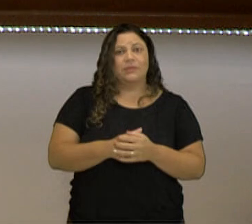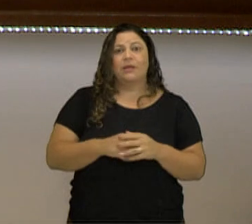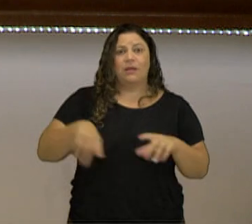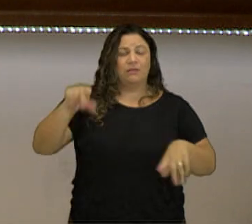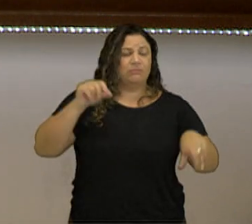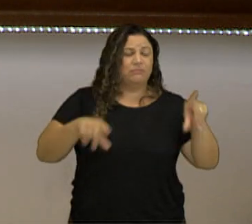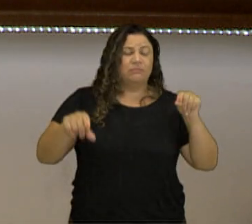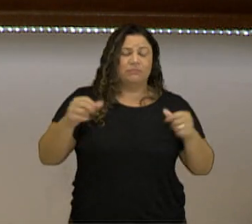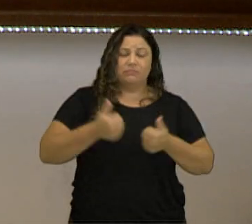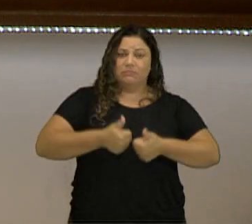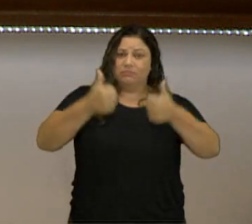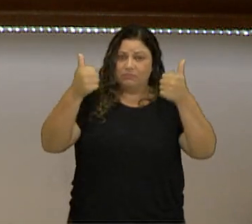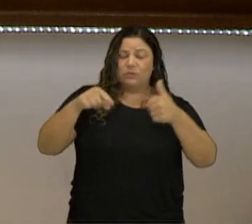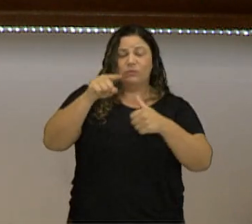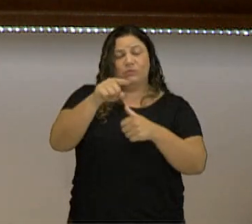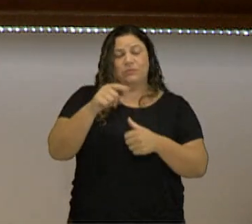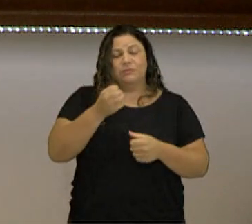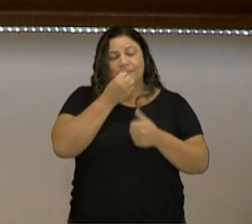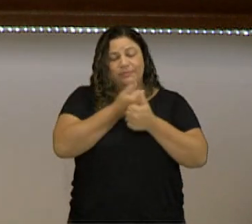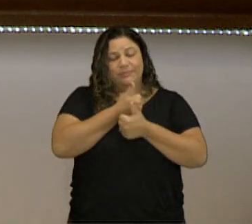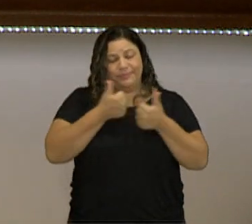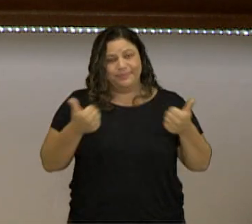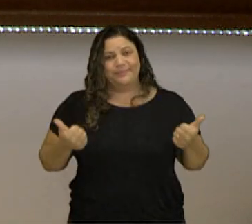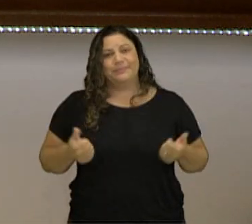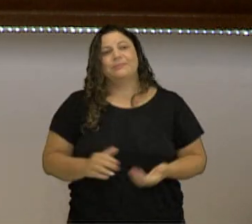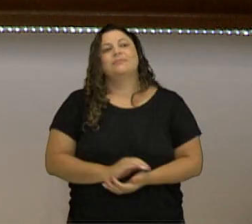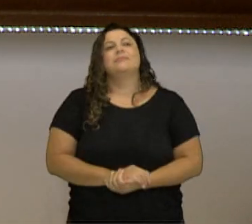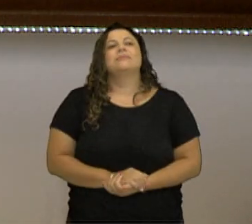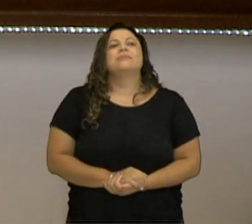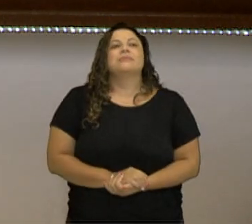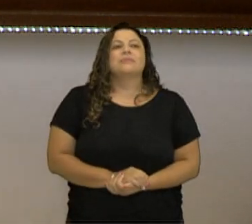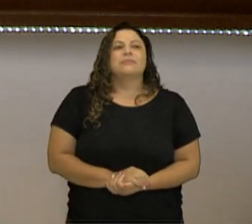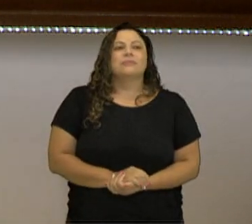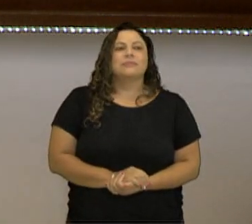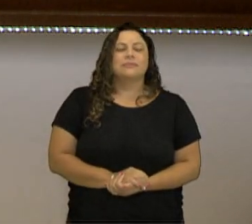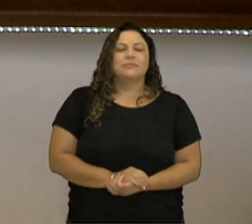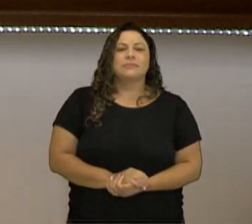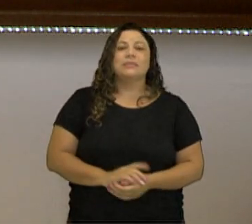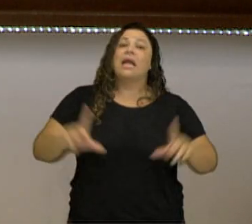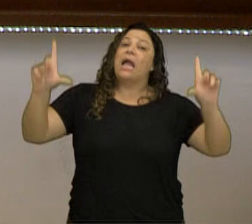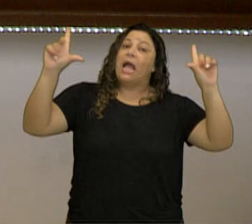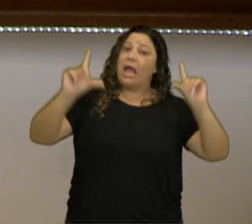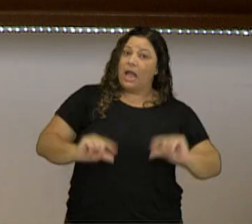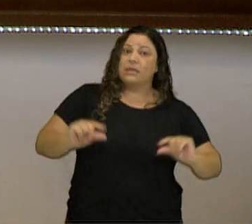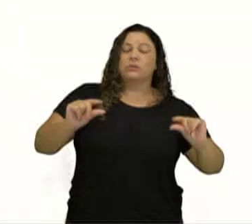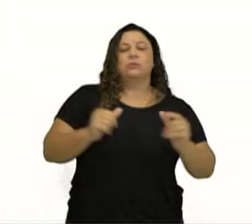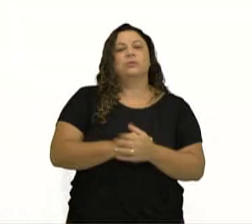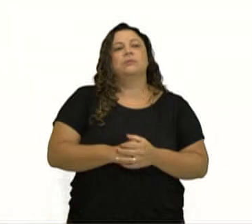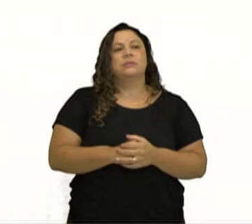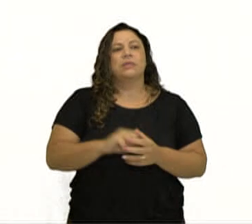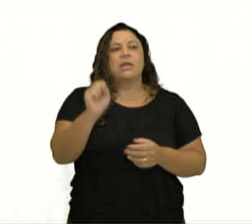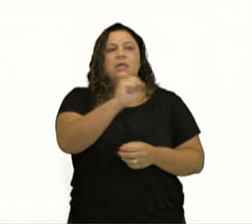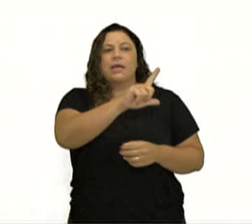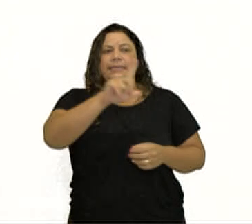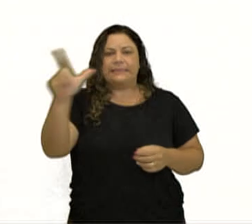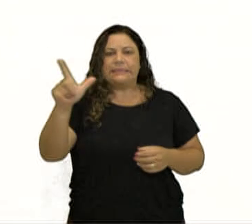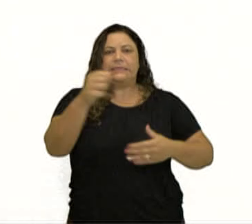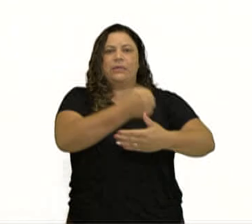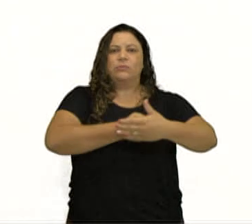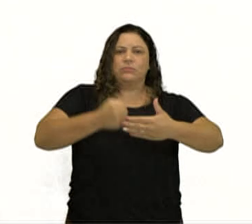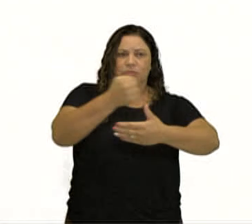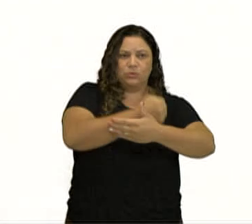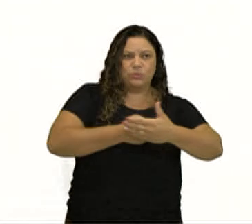escolhendo bem, você vai ter boas consequências. Além de reduzir o consumo de sal de